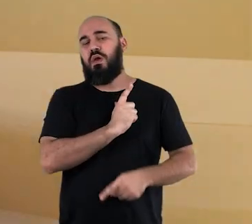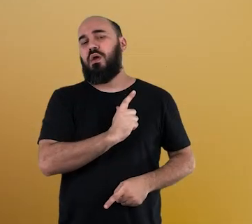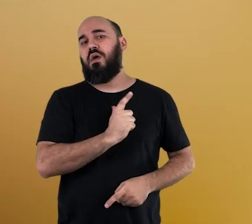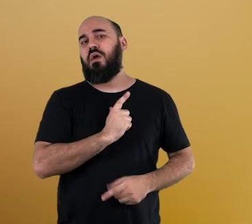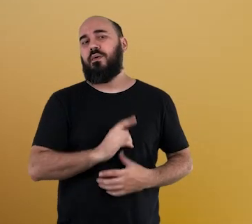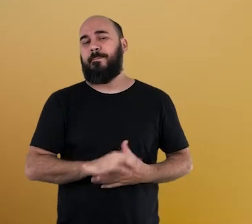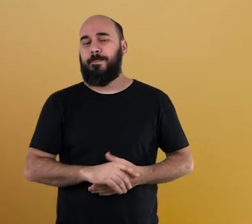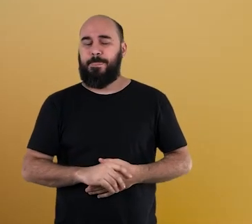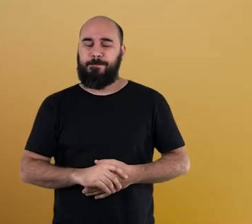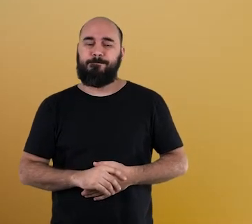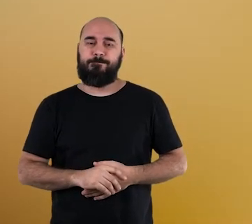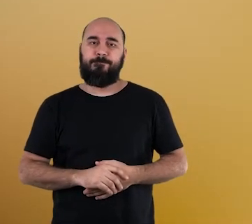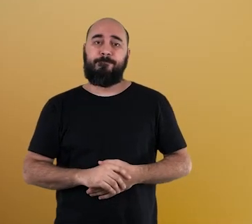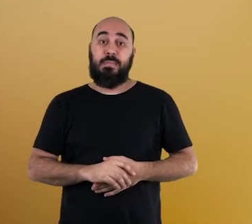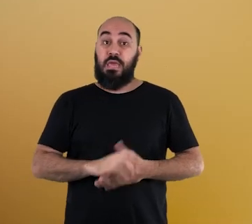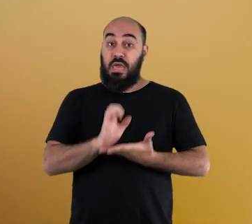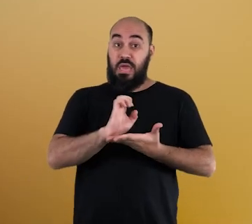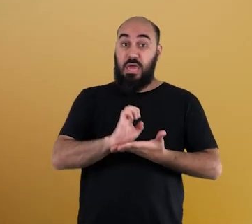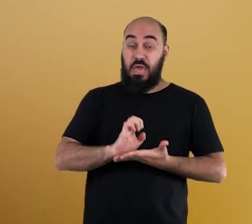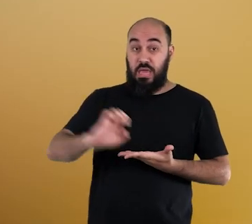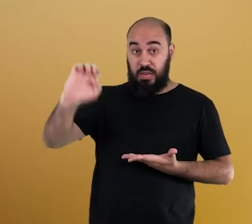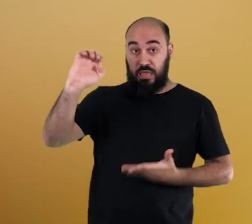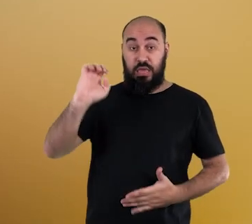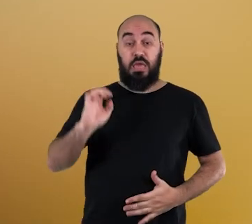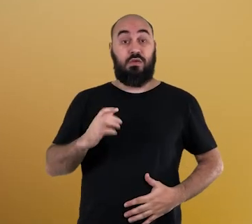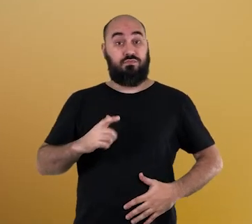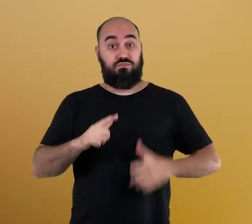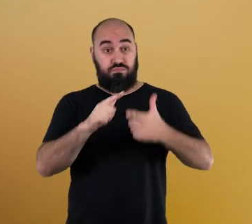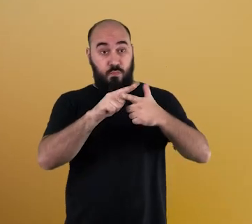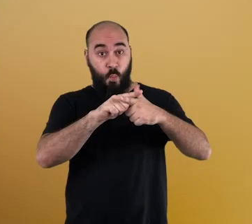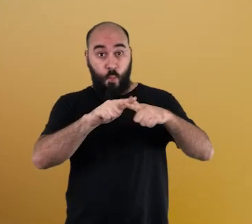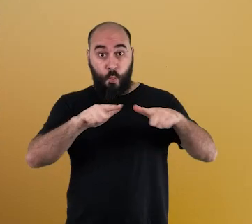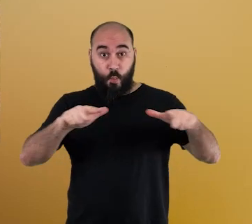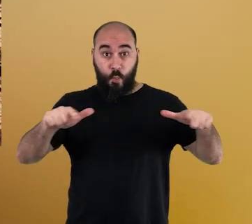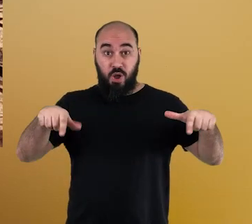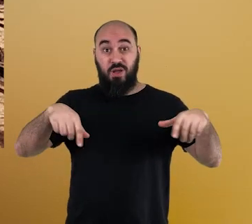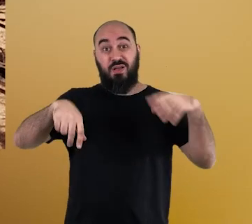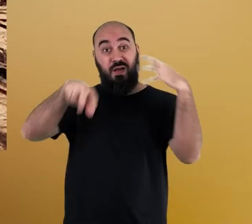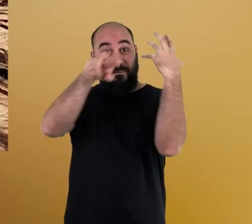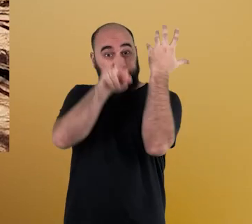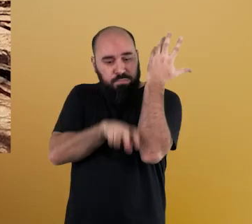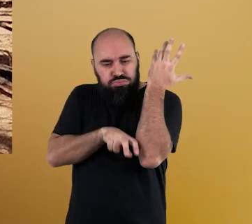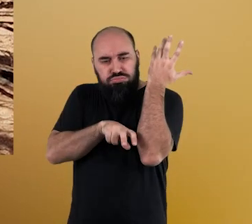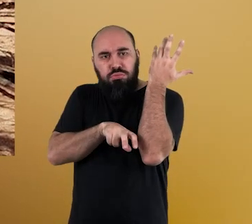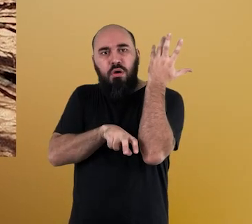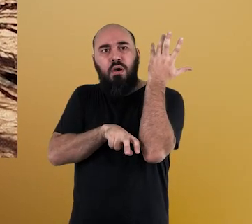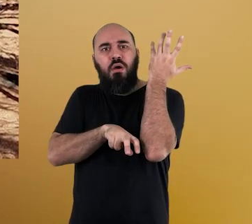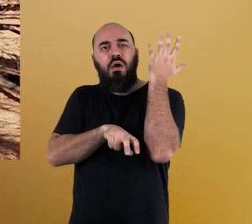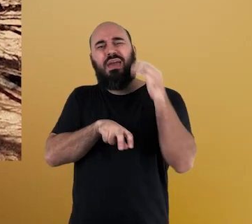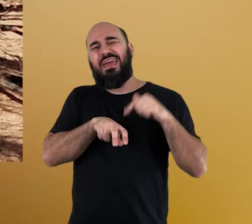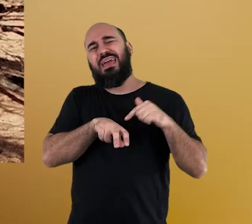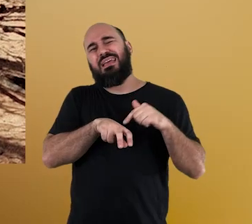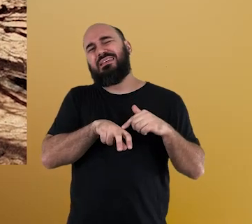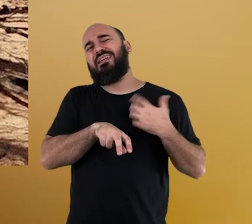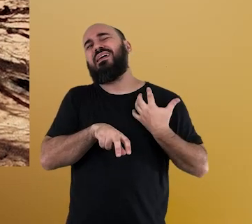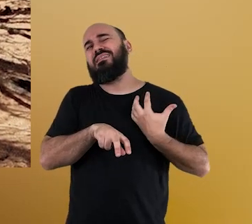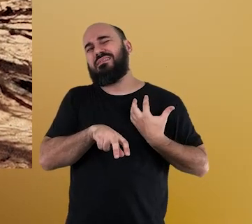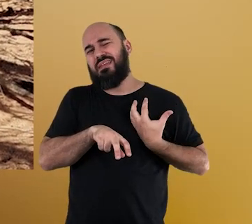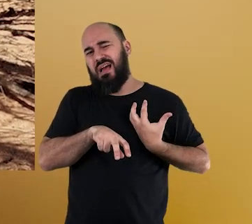Elias, ali debaixo daquela árvore no deserto, ele estava tão cansadinho, coitado, que